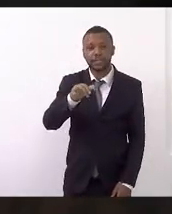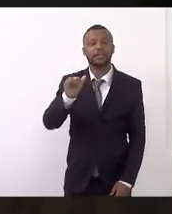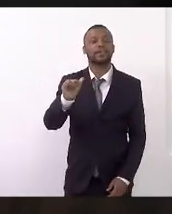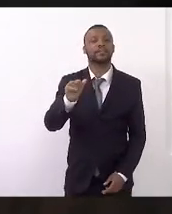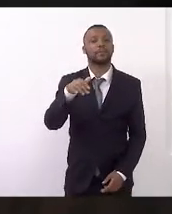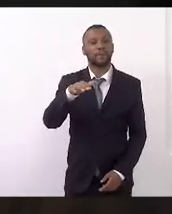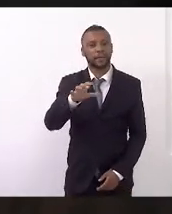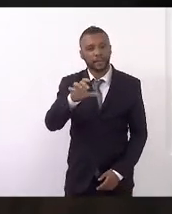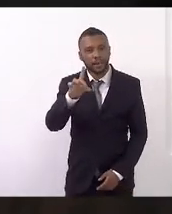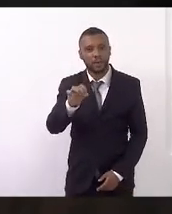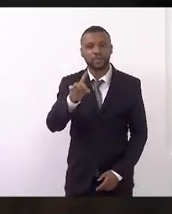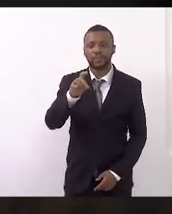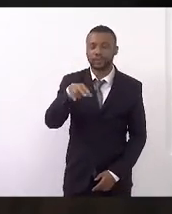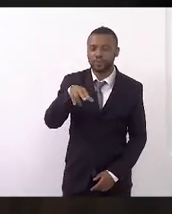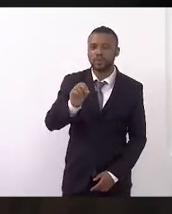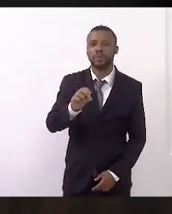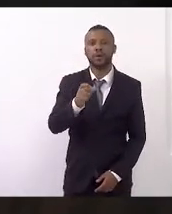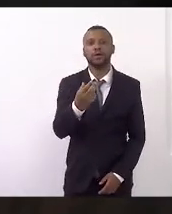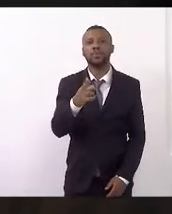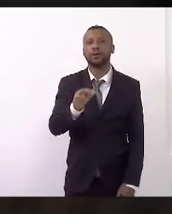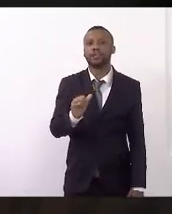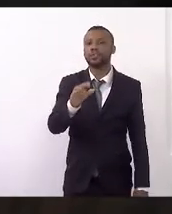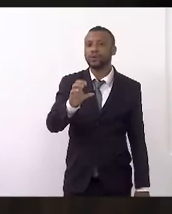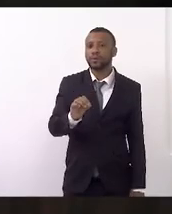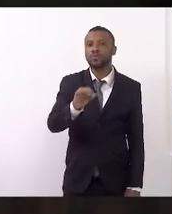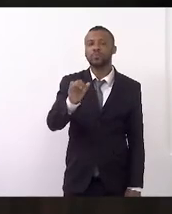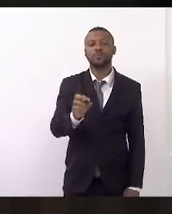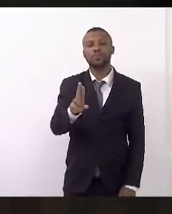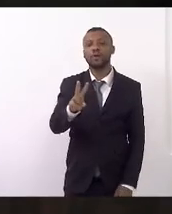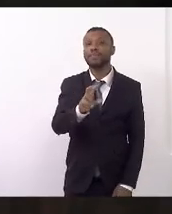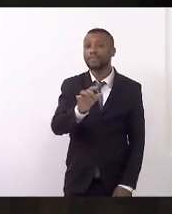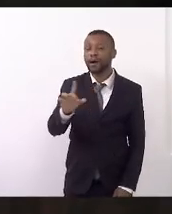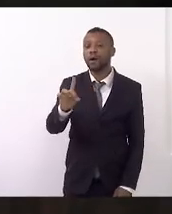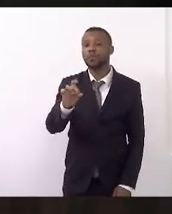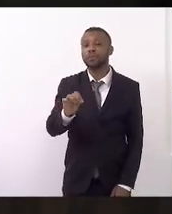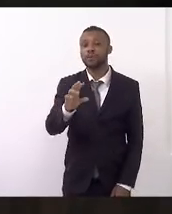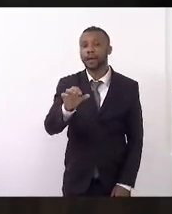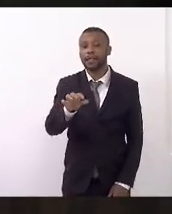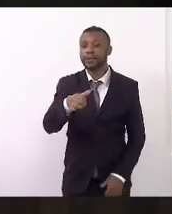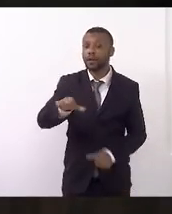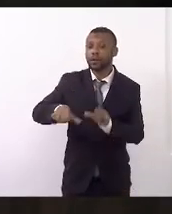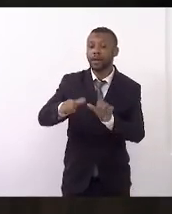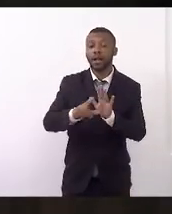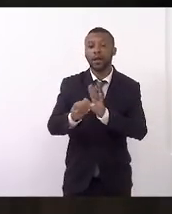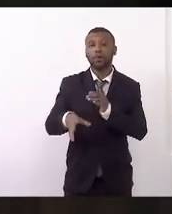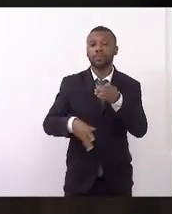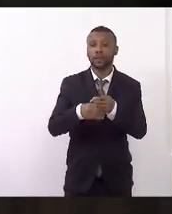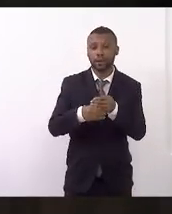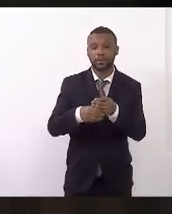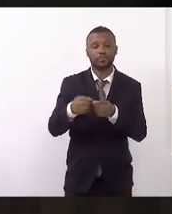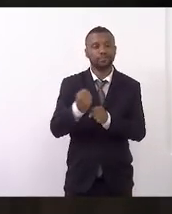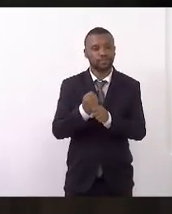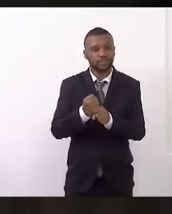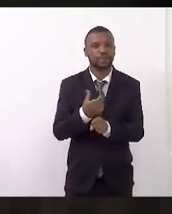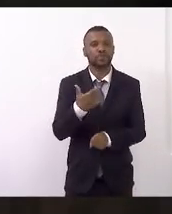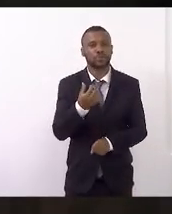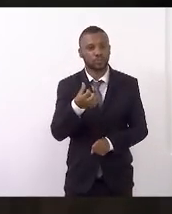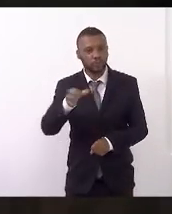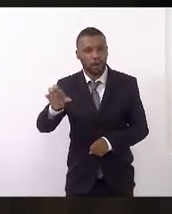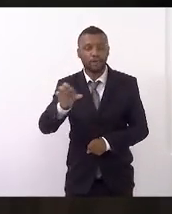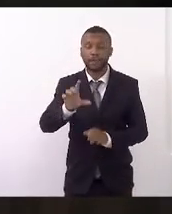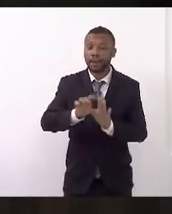Dino, Elton José, Eurico Júnior e Valdo Ceasa, que altera a Lei Complementar 132 de 25 de novembro de 2009 e a Lei